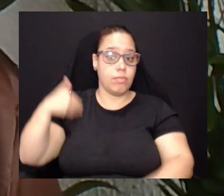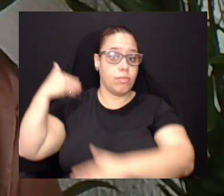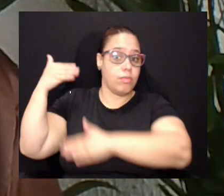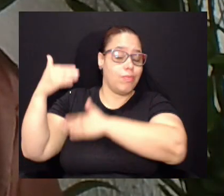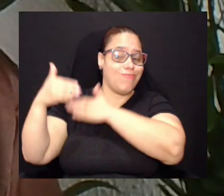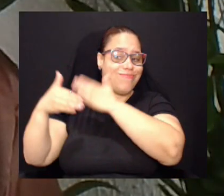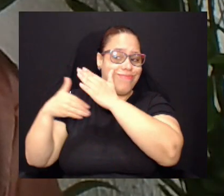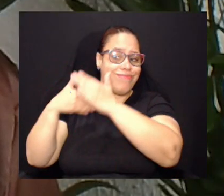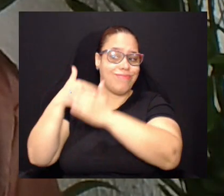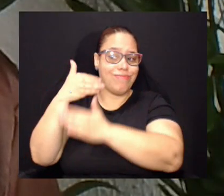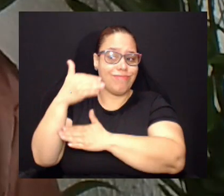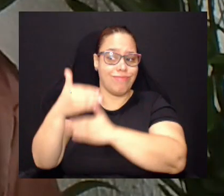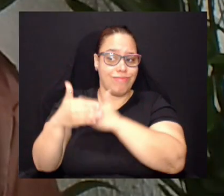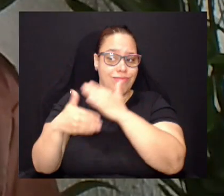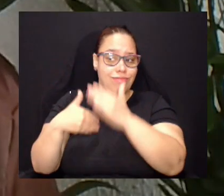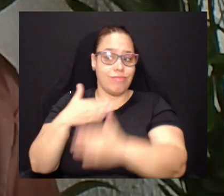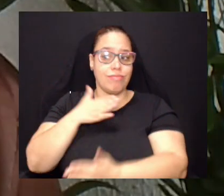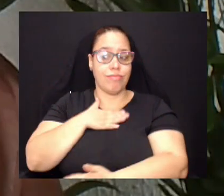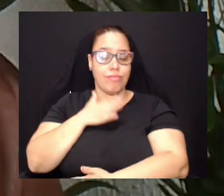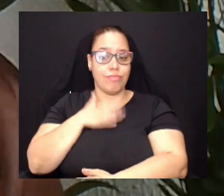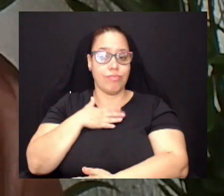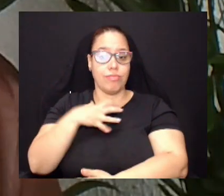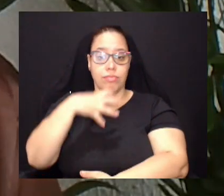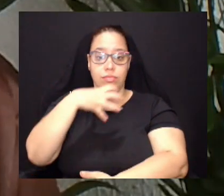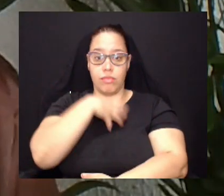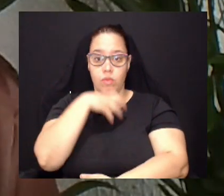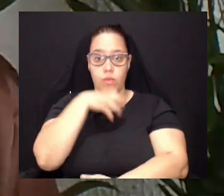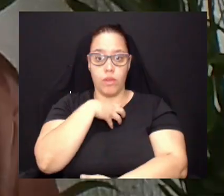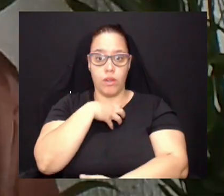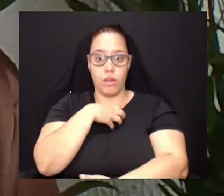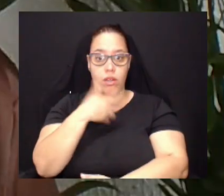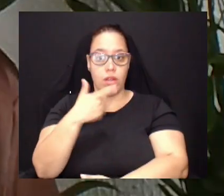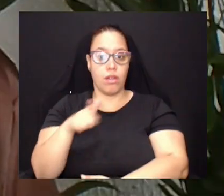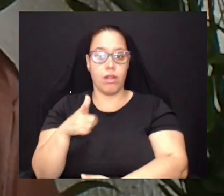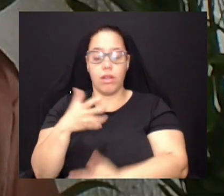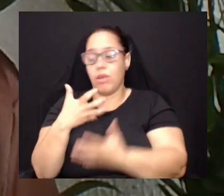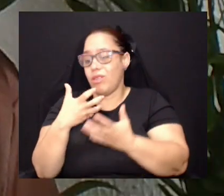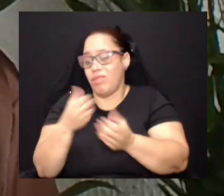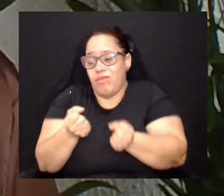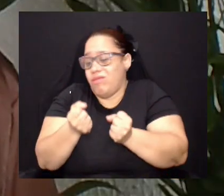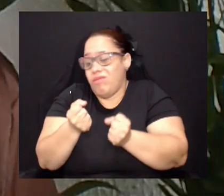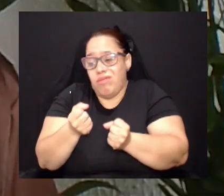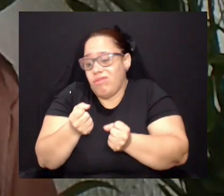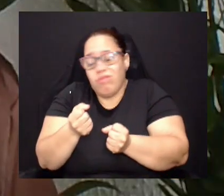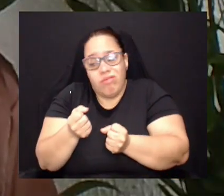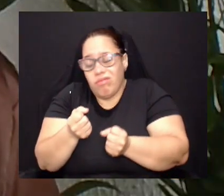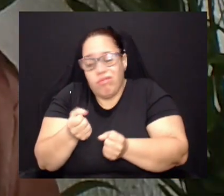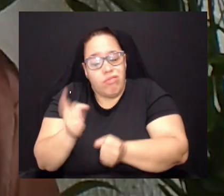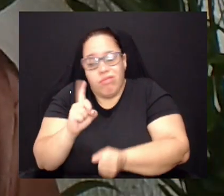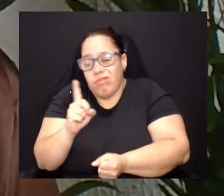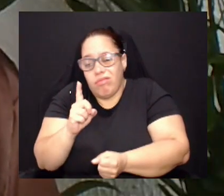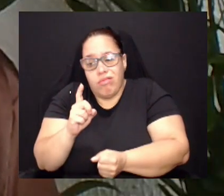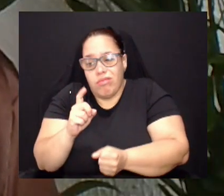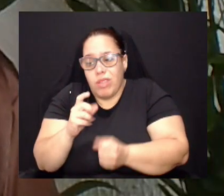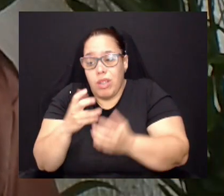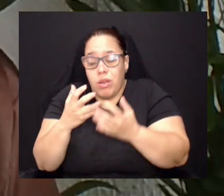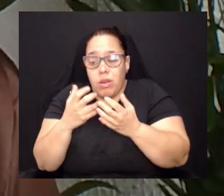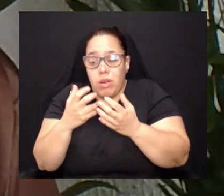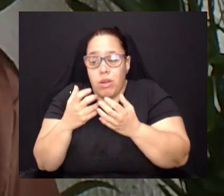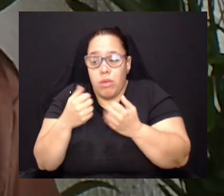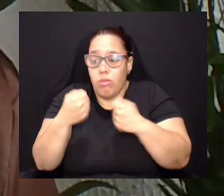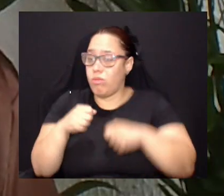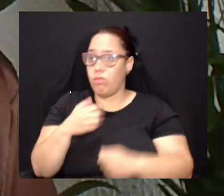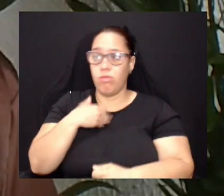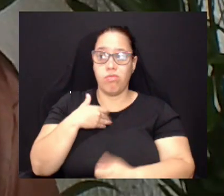podem trazer para mim um sentimento de que eu não sou merecedora, que eu não sou merecedor de